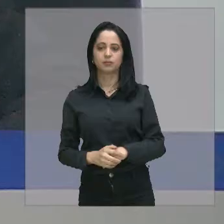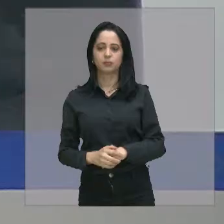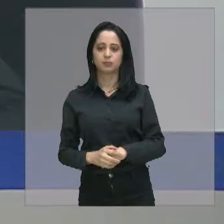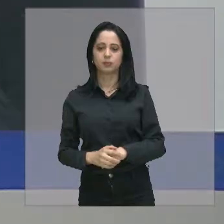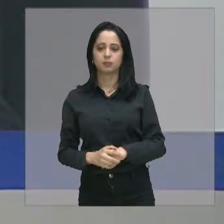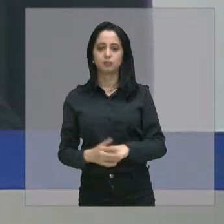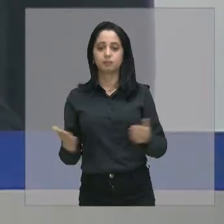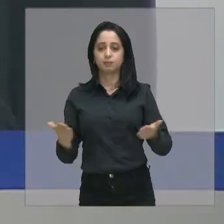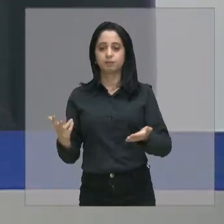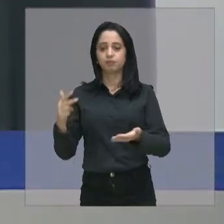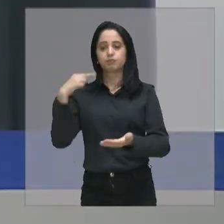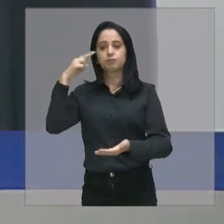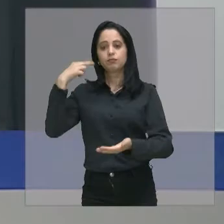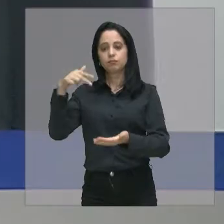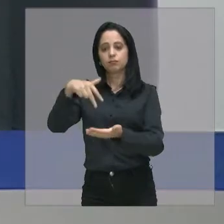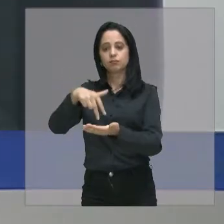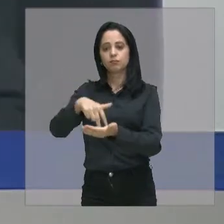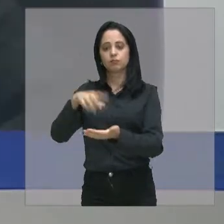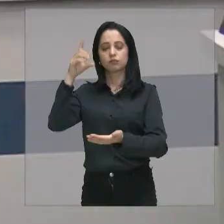Com a palavra, a vereadora Dulce Rita.